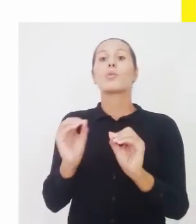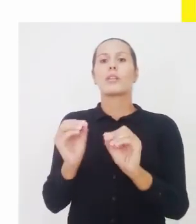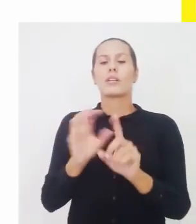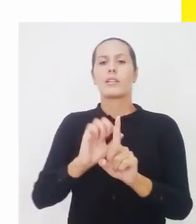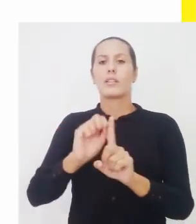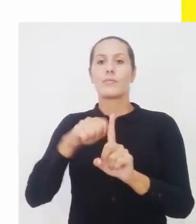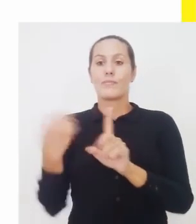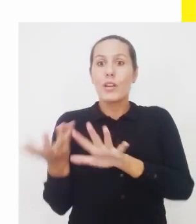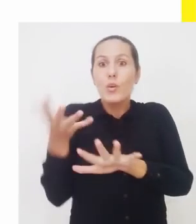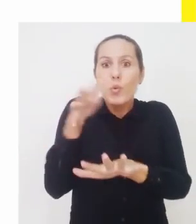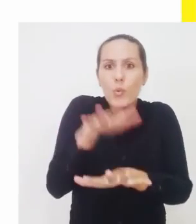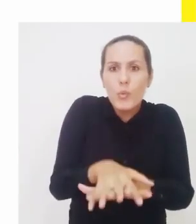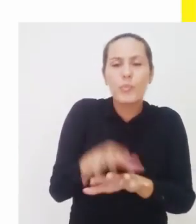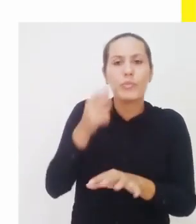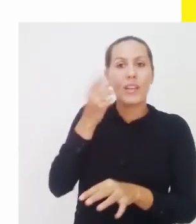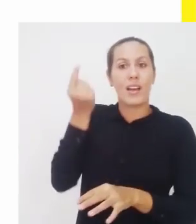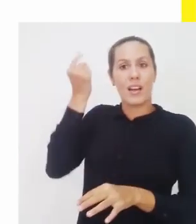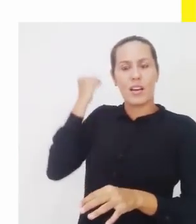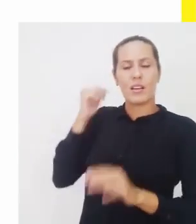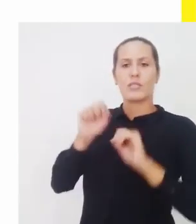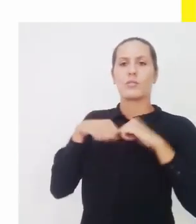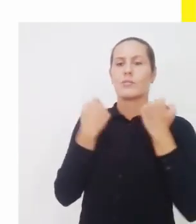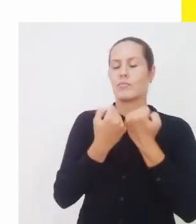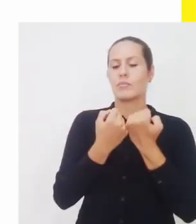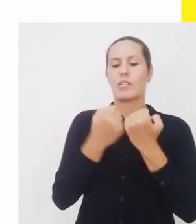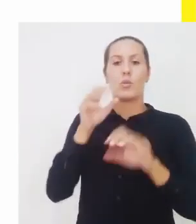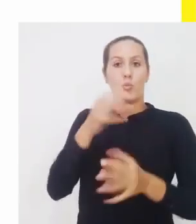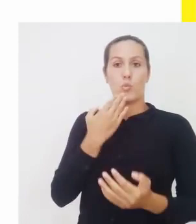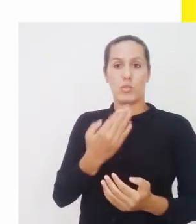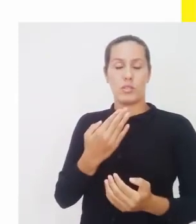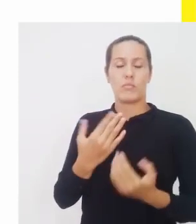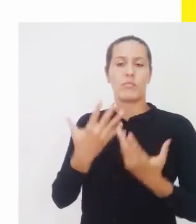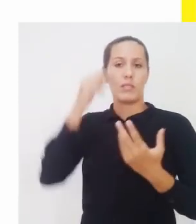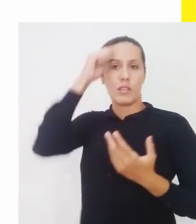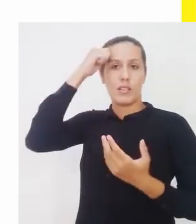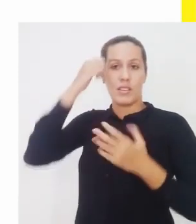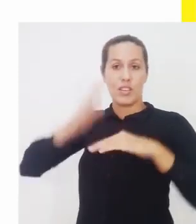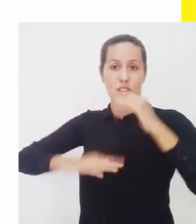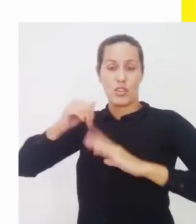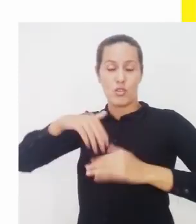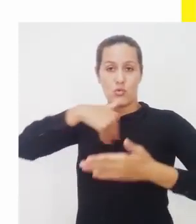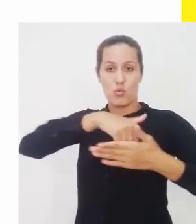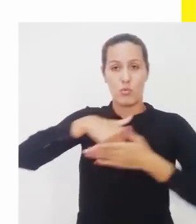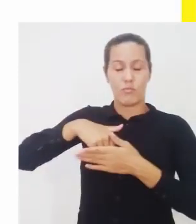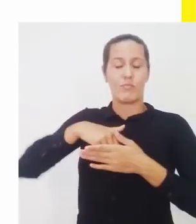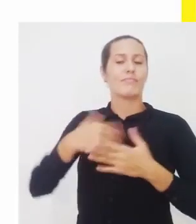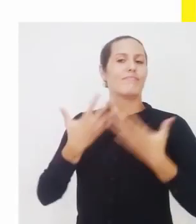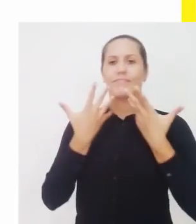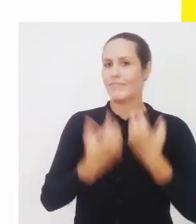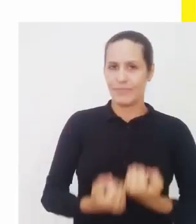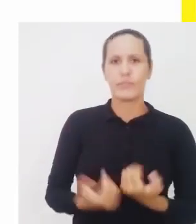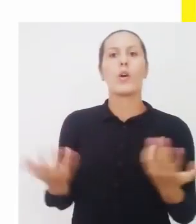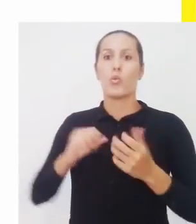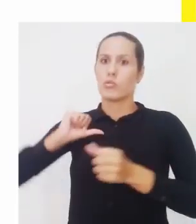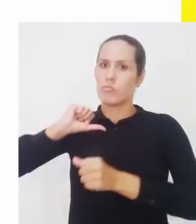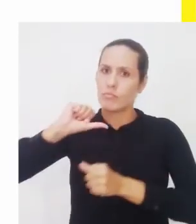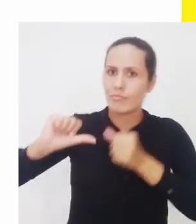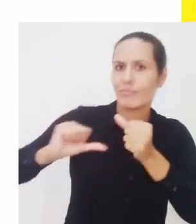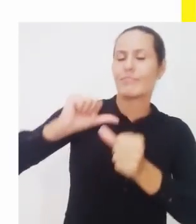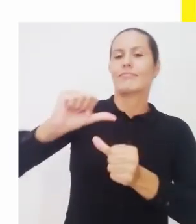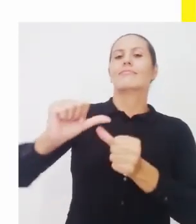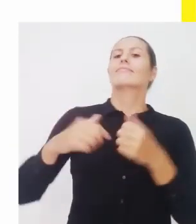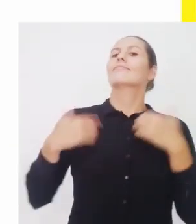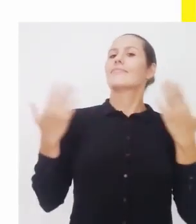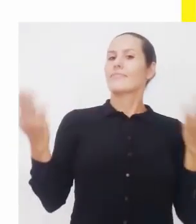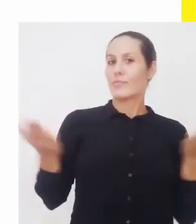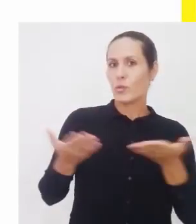Porque o Náutico é o melhor time de Pernambuco, segundo a Paula. A Paula resgatou uma coisa bem importante, por causa de suas cores